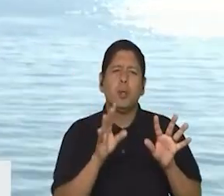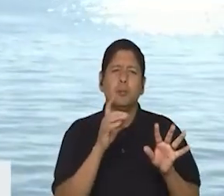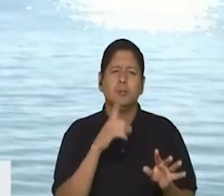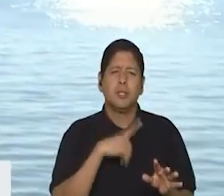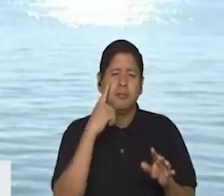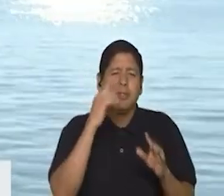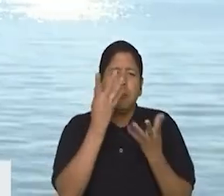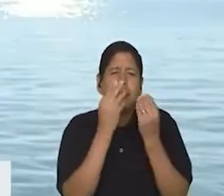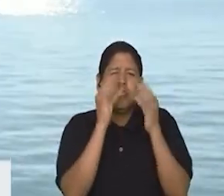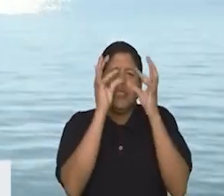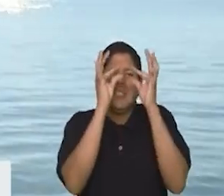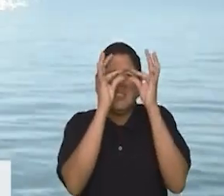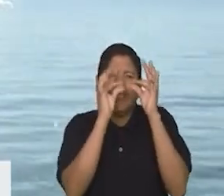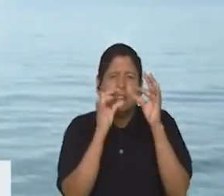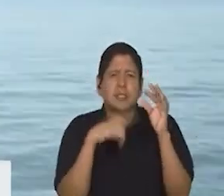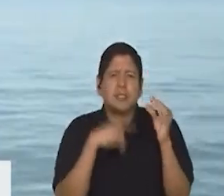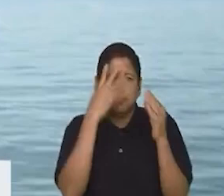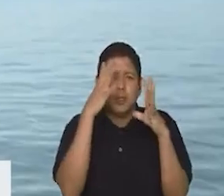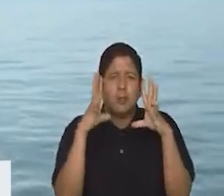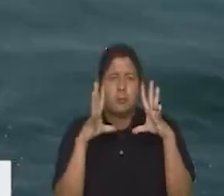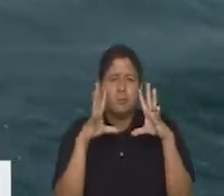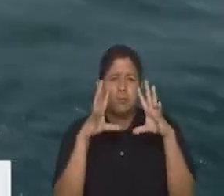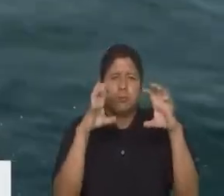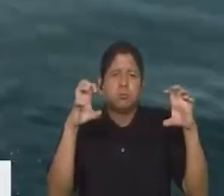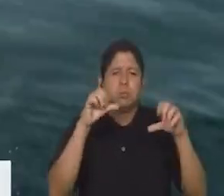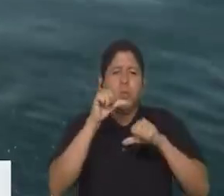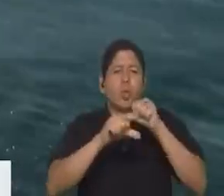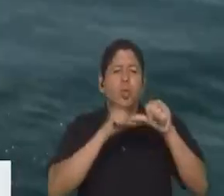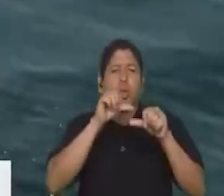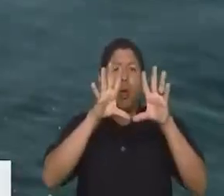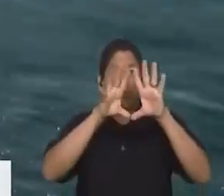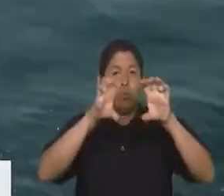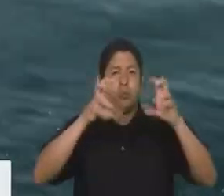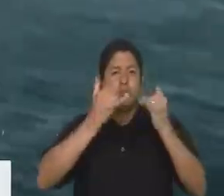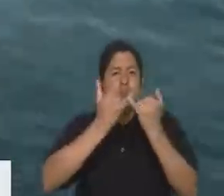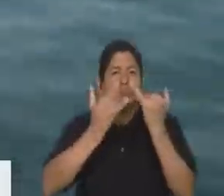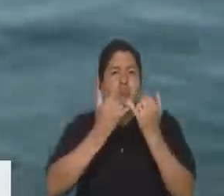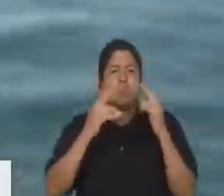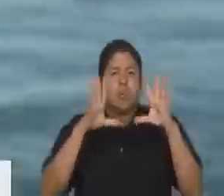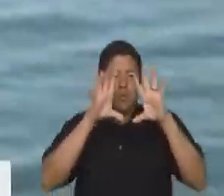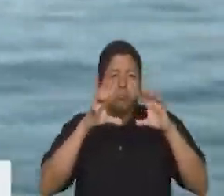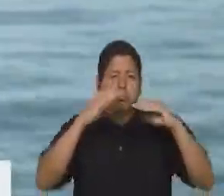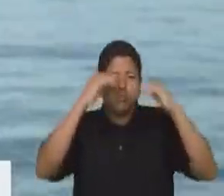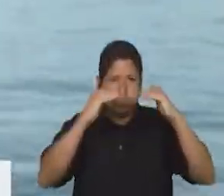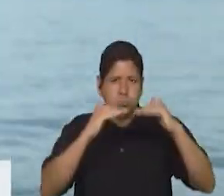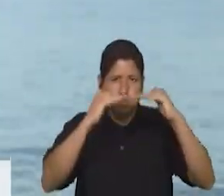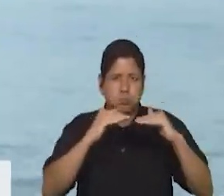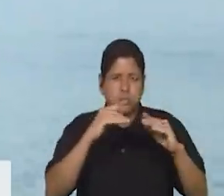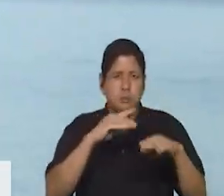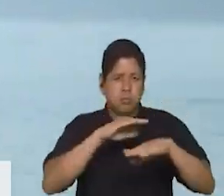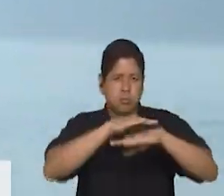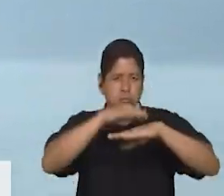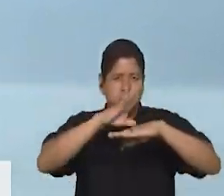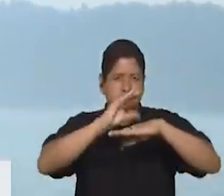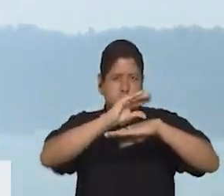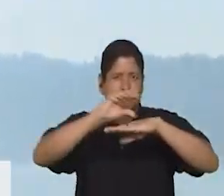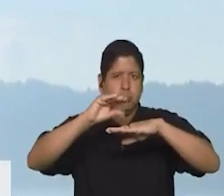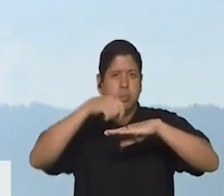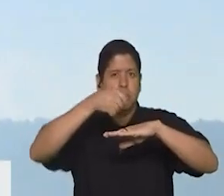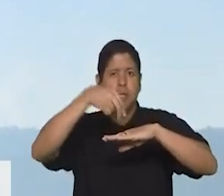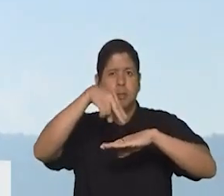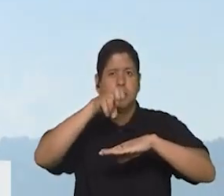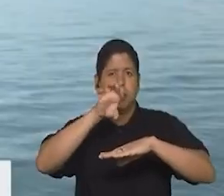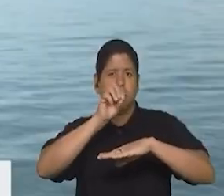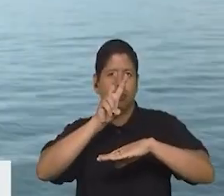essas microgotículas que se condensam, como se fossem nuvens mesmo, nuvens baixas na superfície, e que a gente chama de